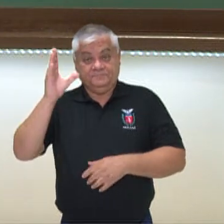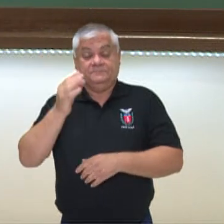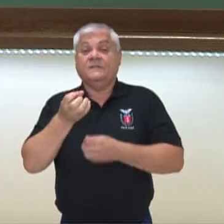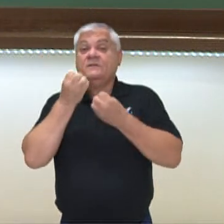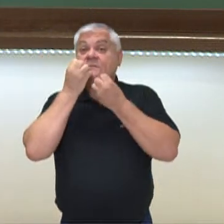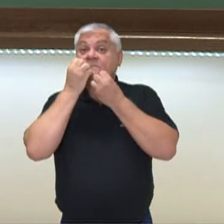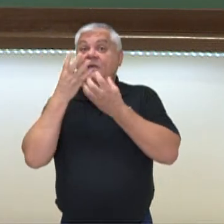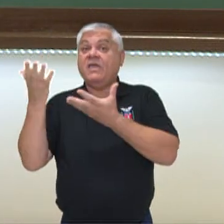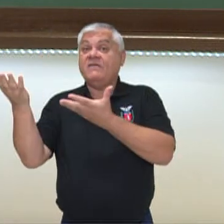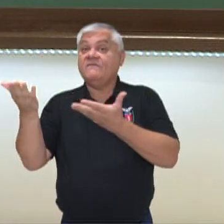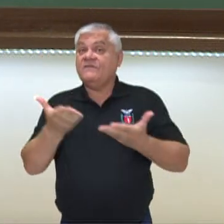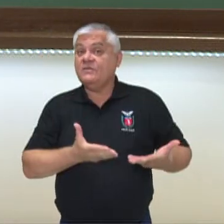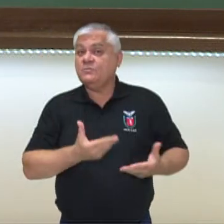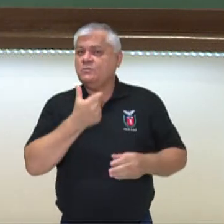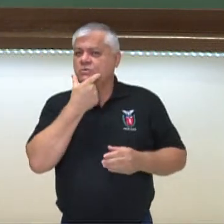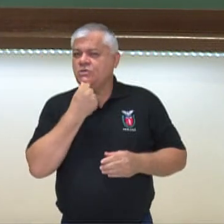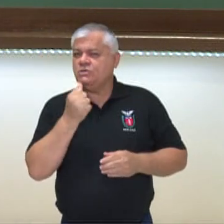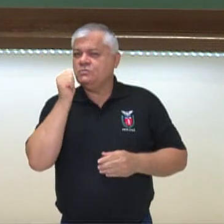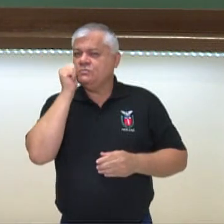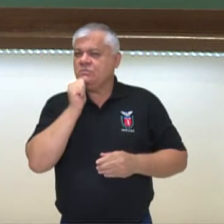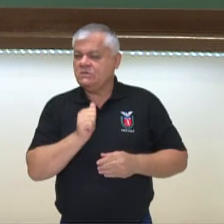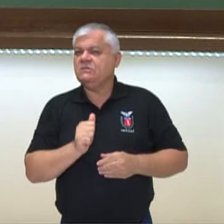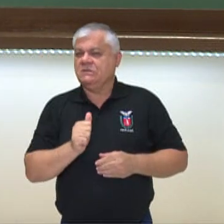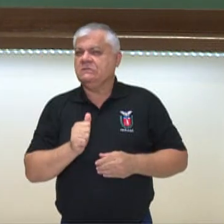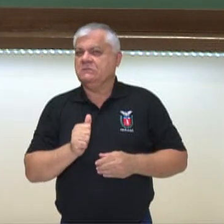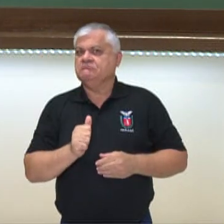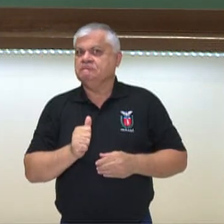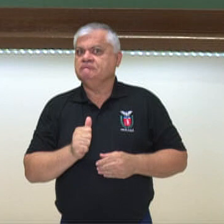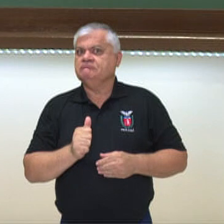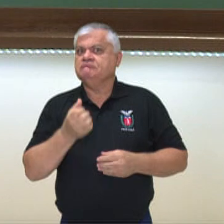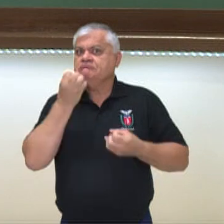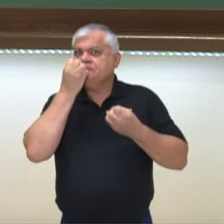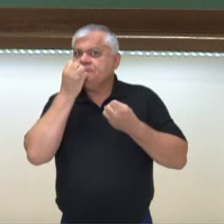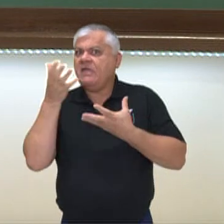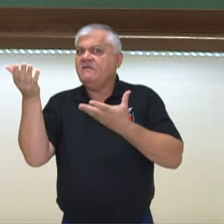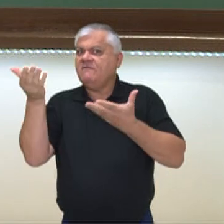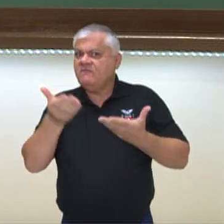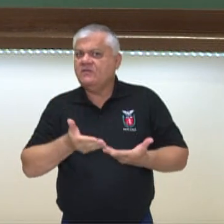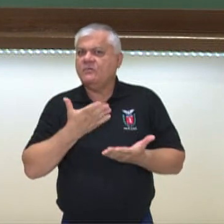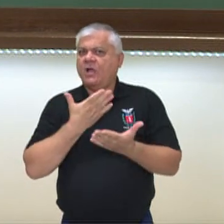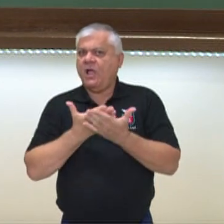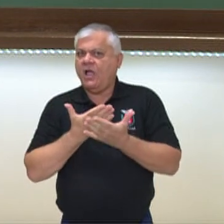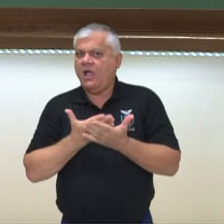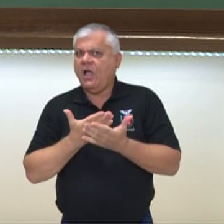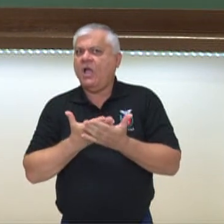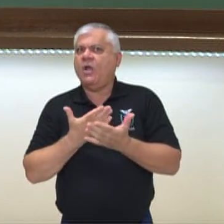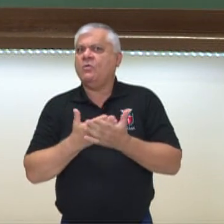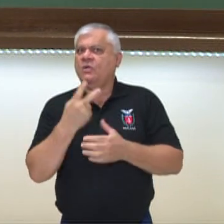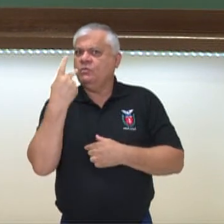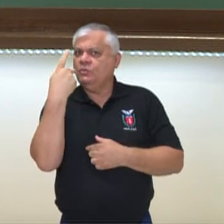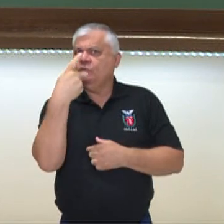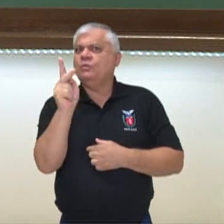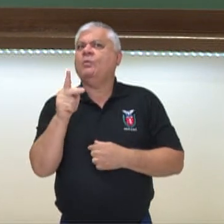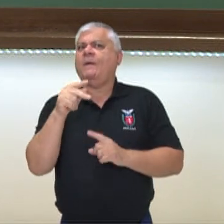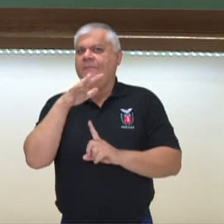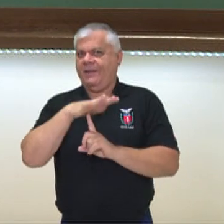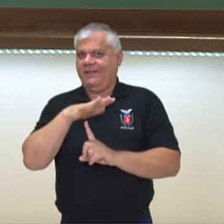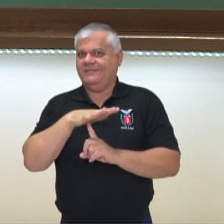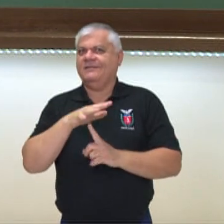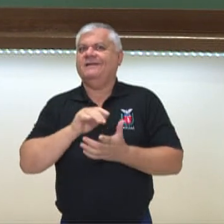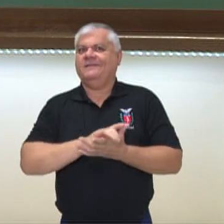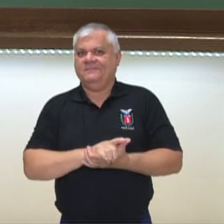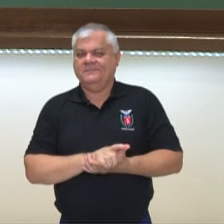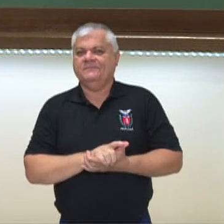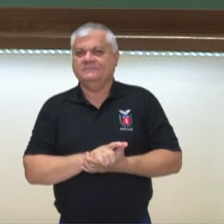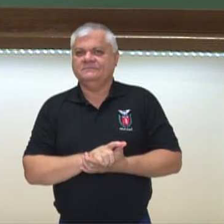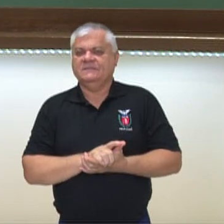sejam todos e todas muito bem-vindos, muito bem-vindas à sua Aula